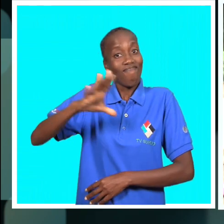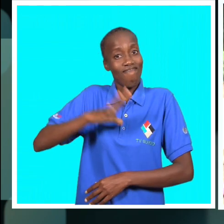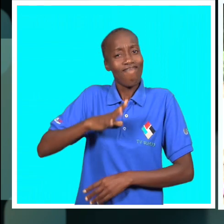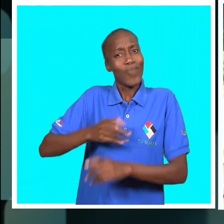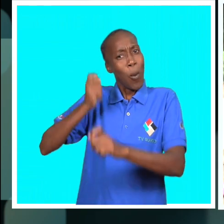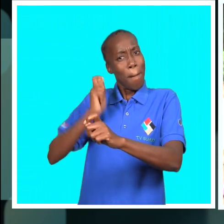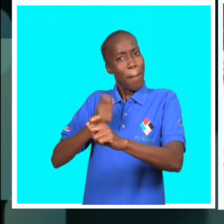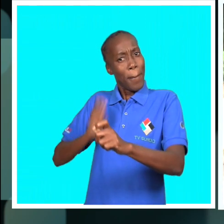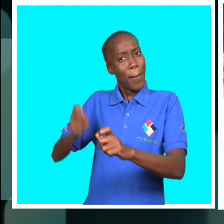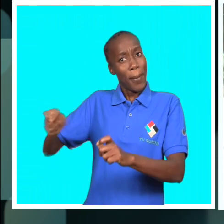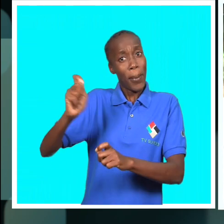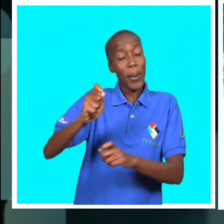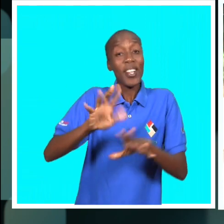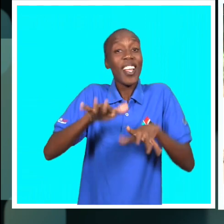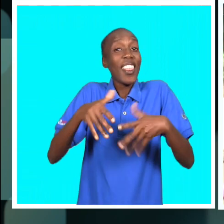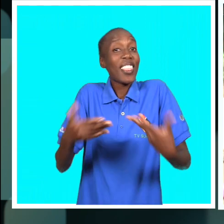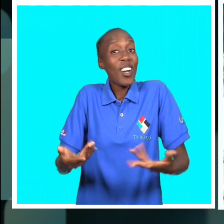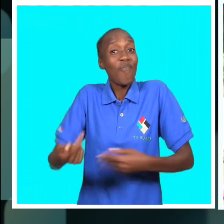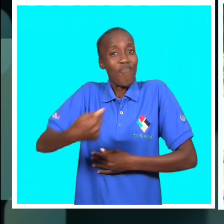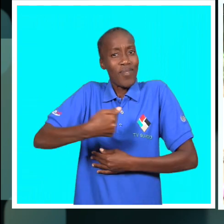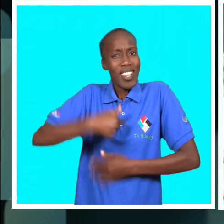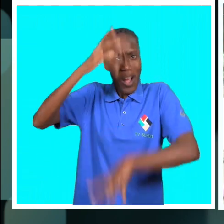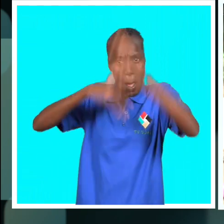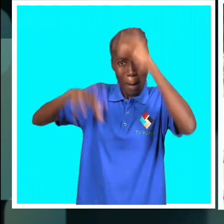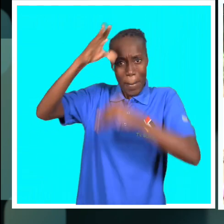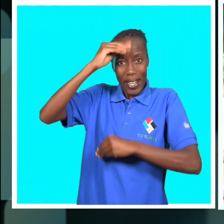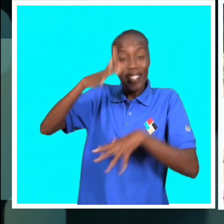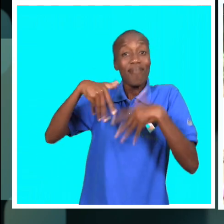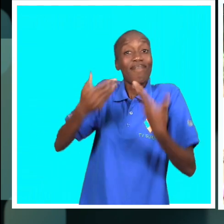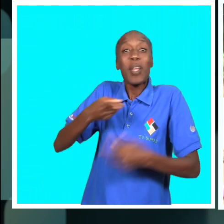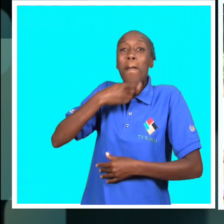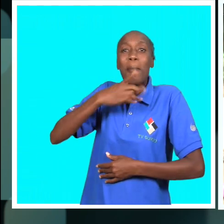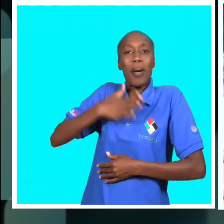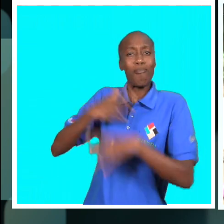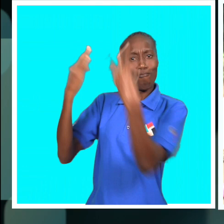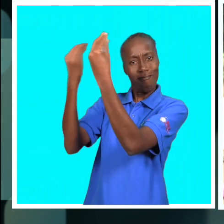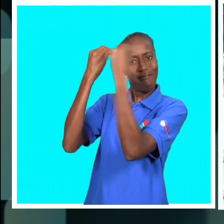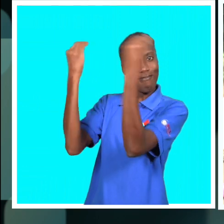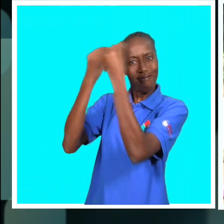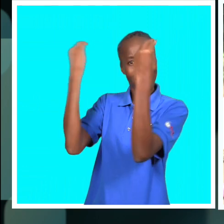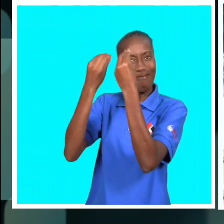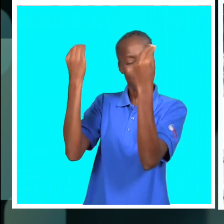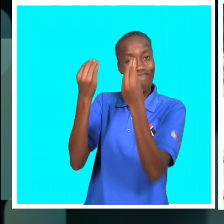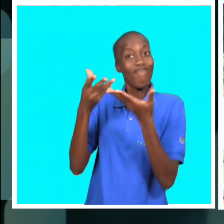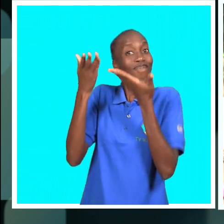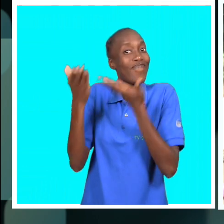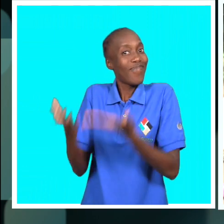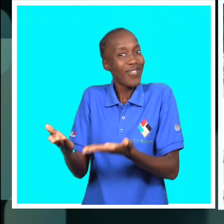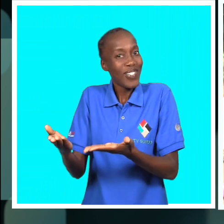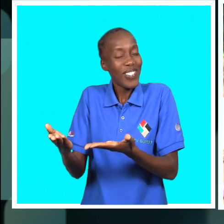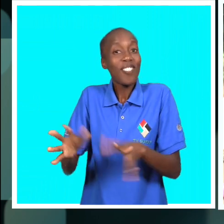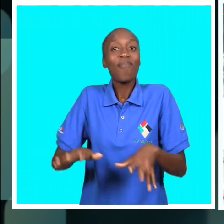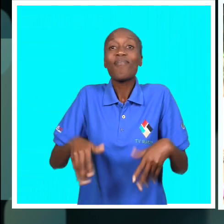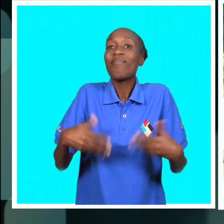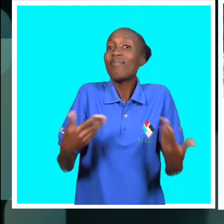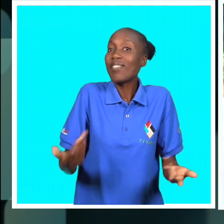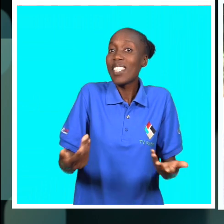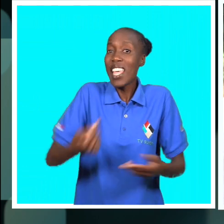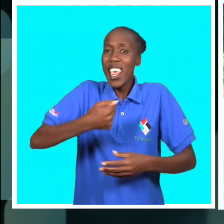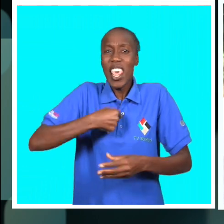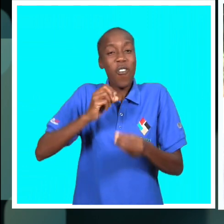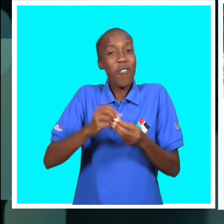Boaventura ess trabalho é dacultura então eu aprendi esse trabalho com meu pai a